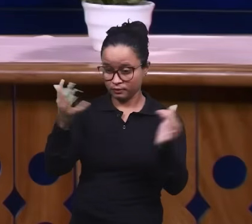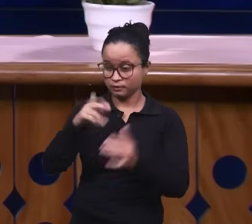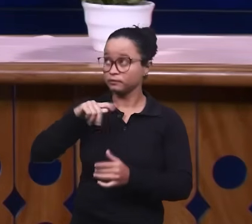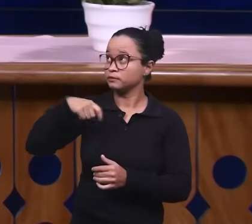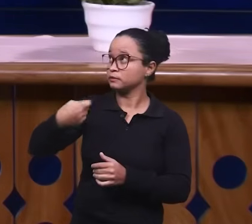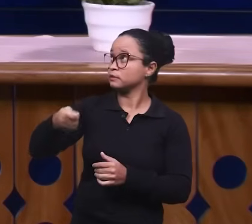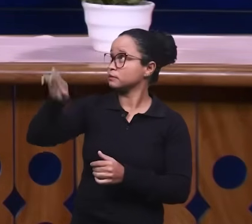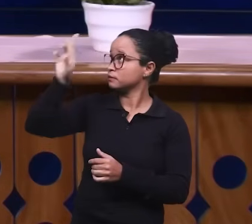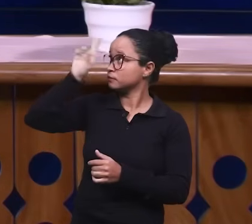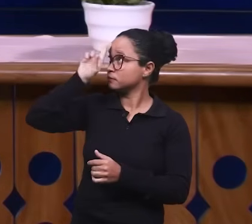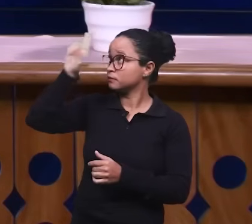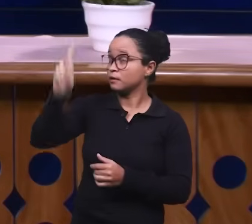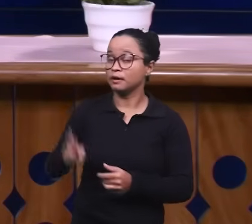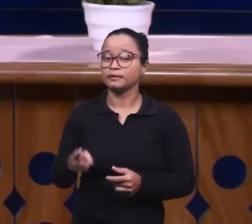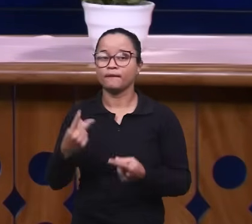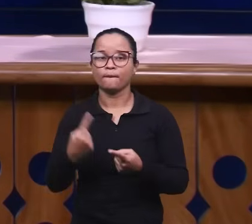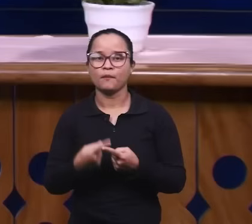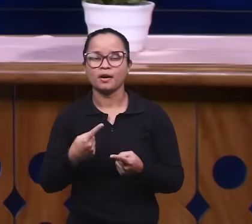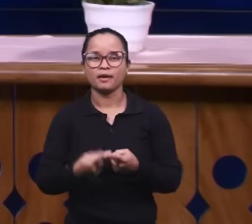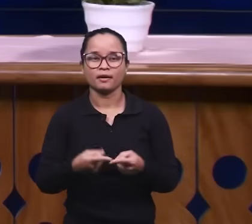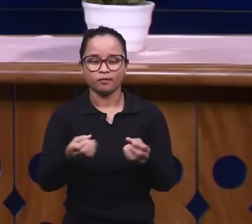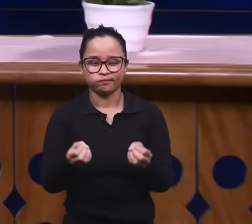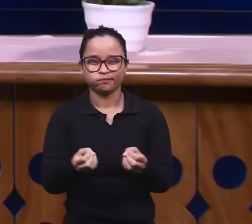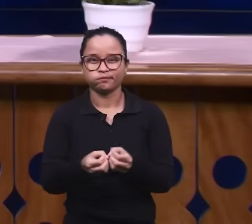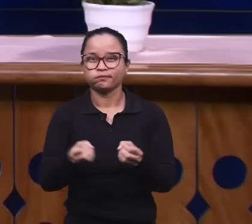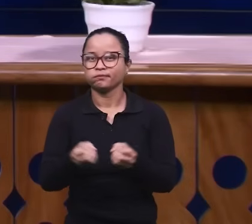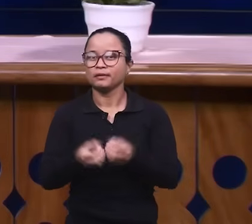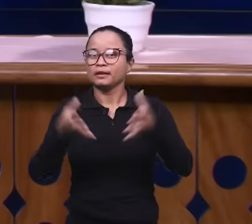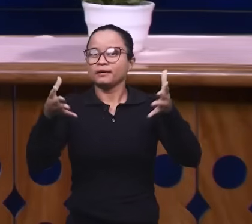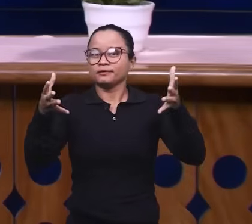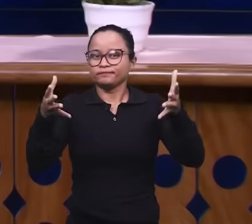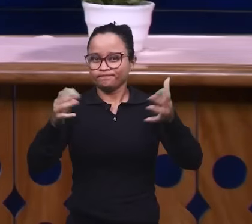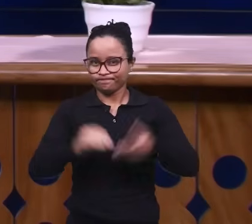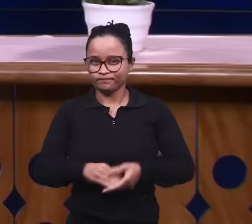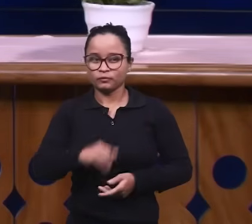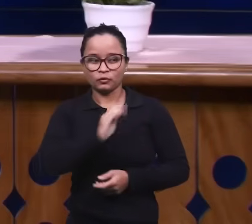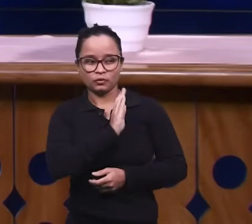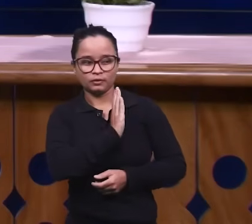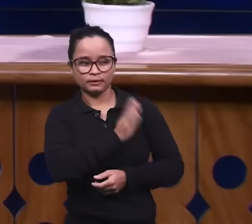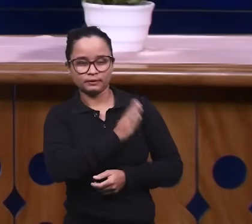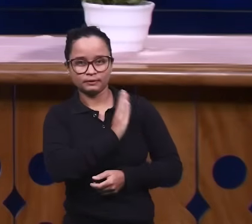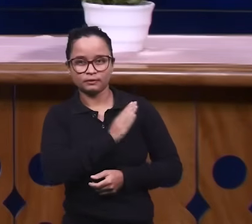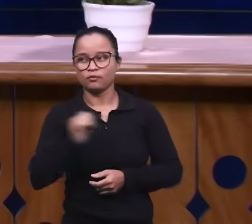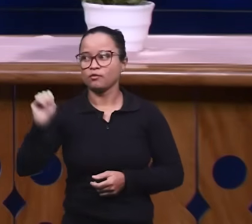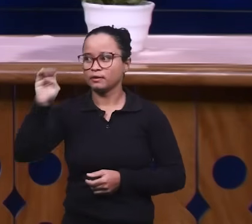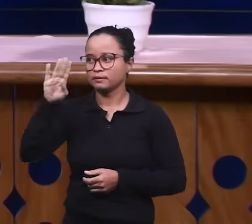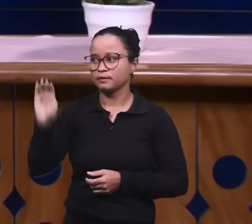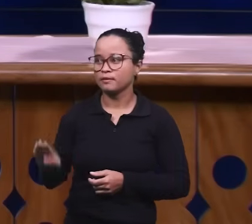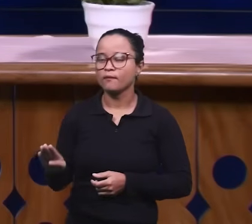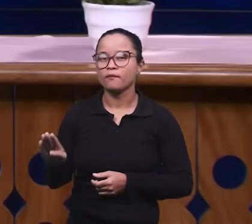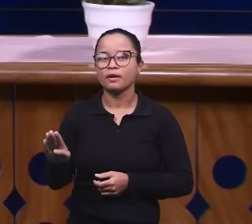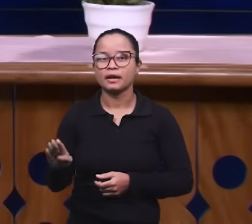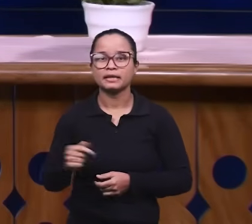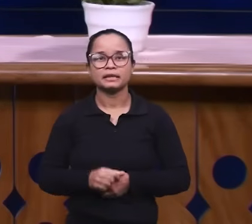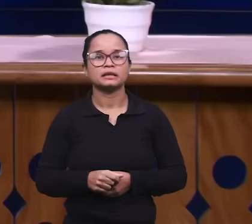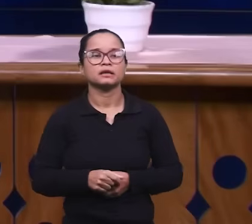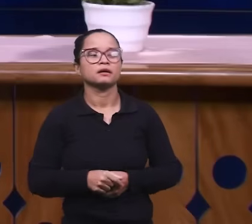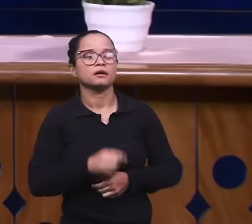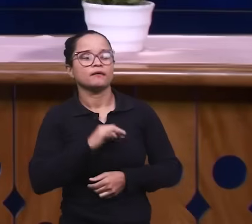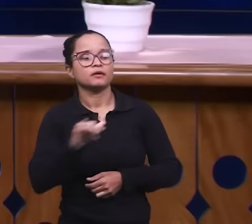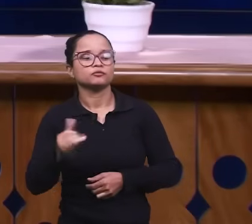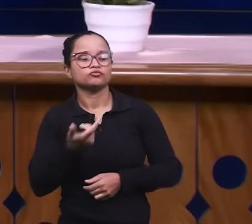Senhor pelas suas maravilhas. No coração de Zaqueu, quando ele se expressa de outra